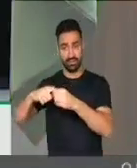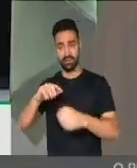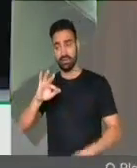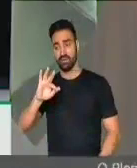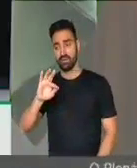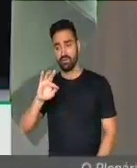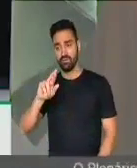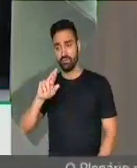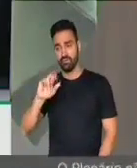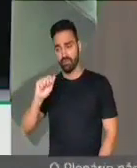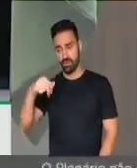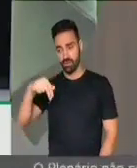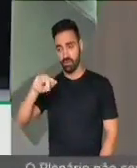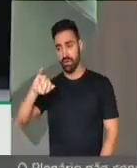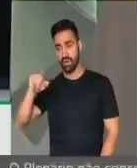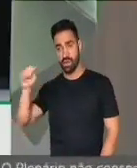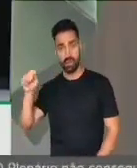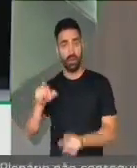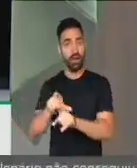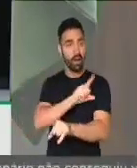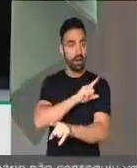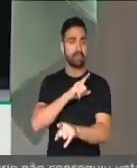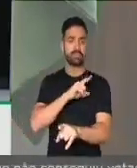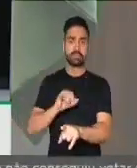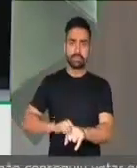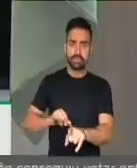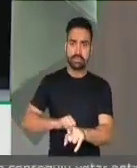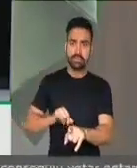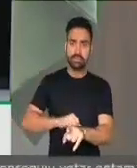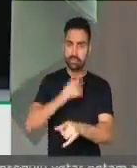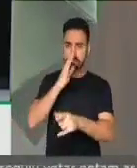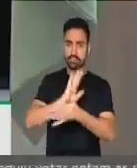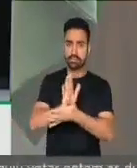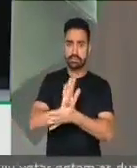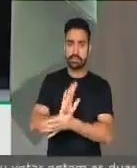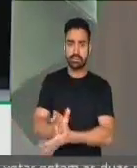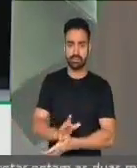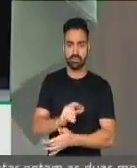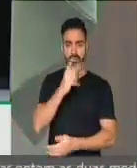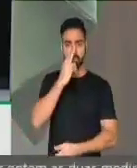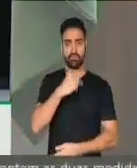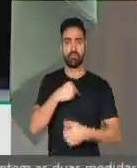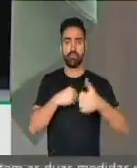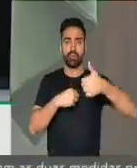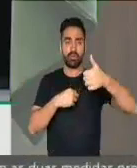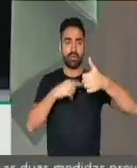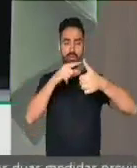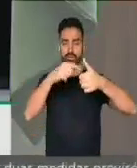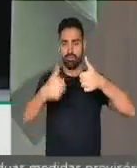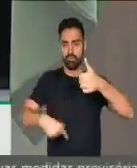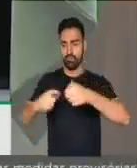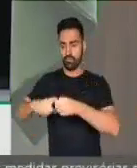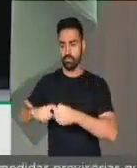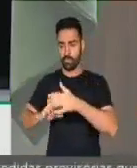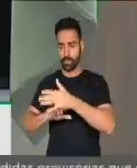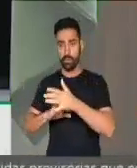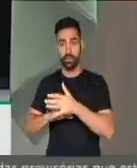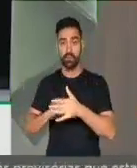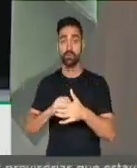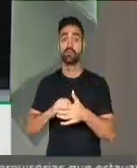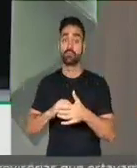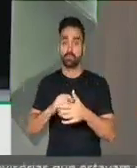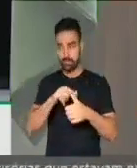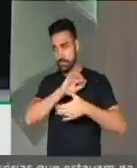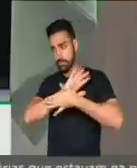que foram tão massacrados pelos franqueadores agora eles vão ter uma vez